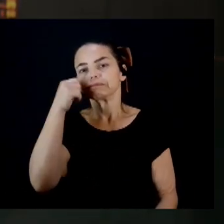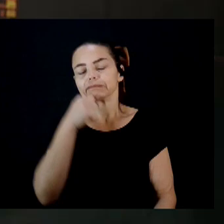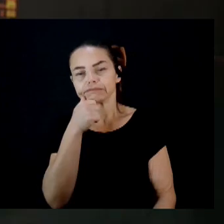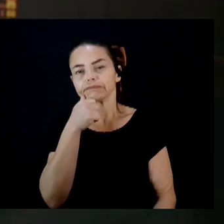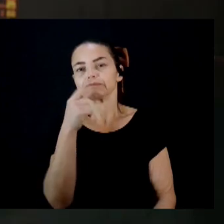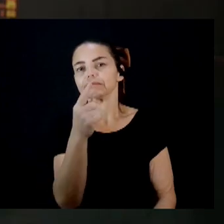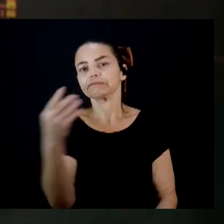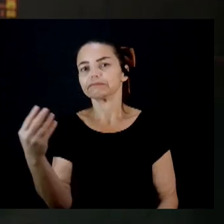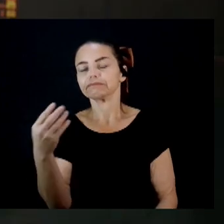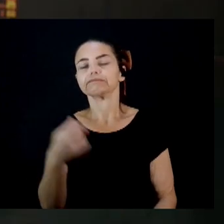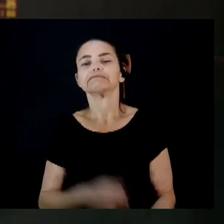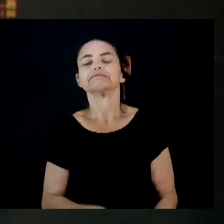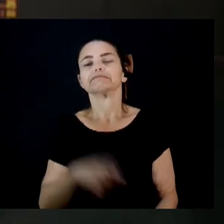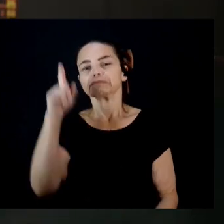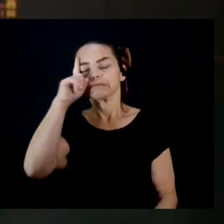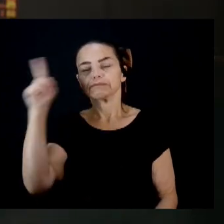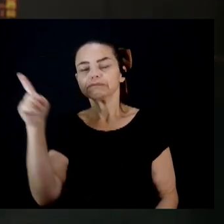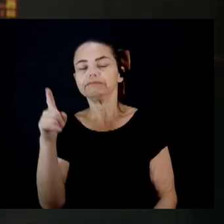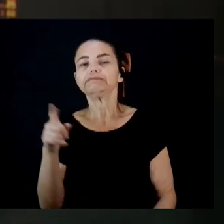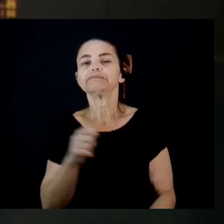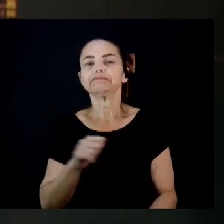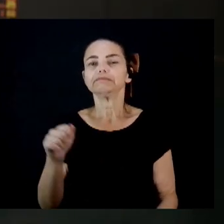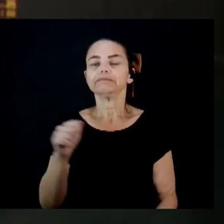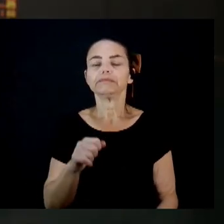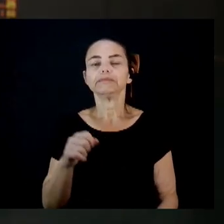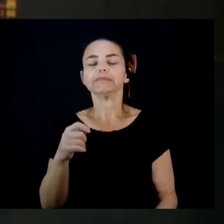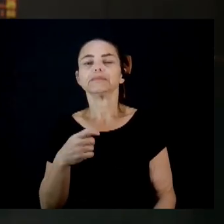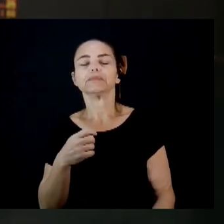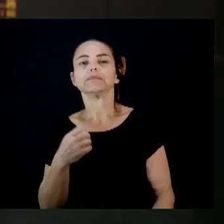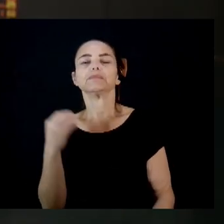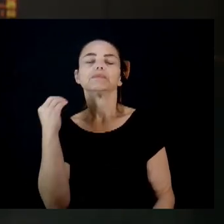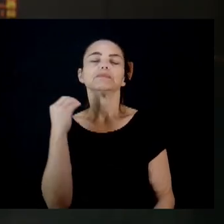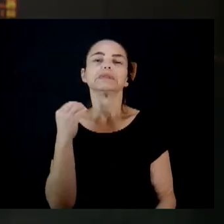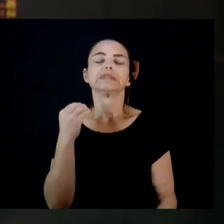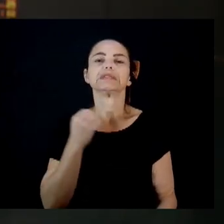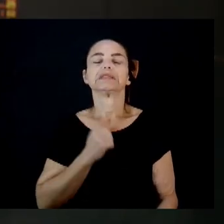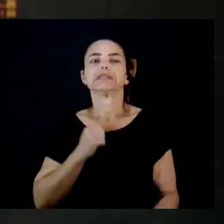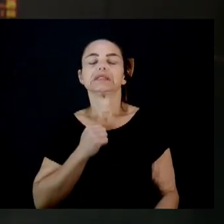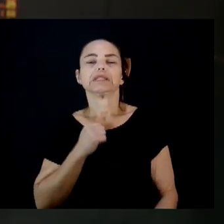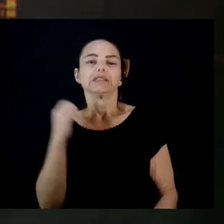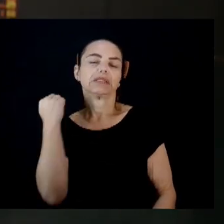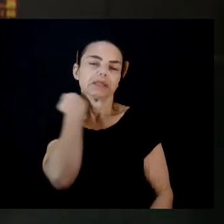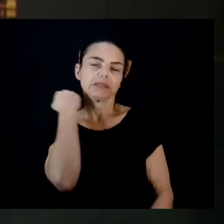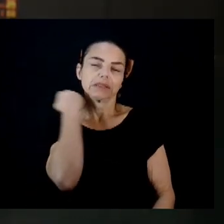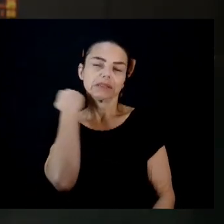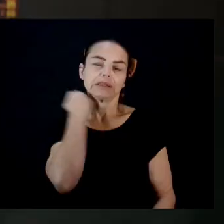associação entre o maior estresse percebido e menor desejo e excitação